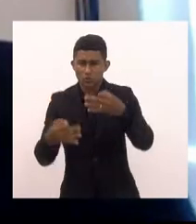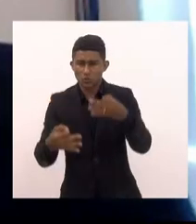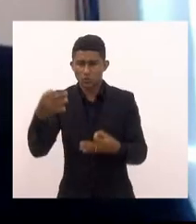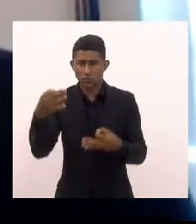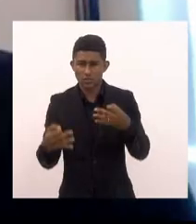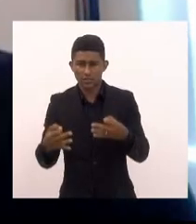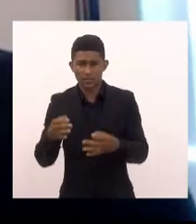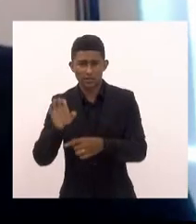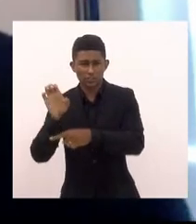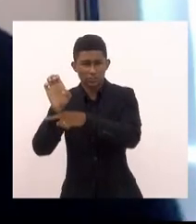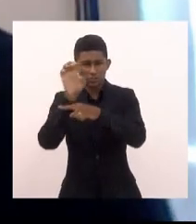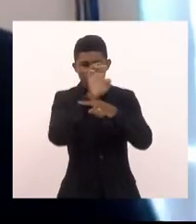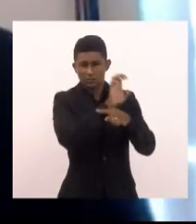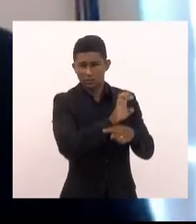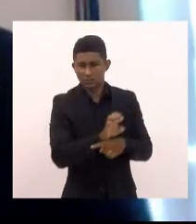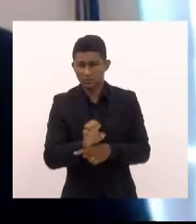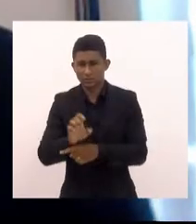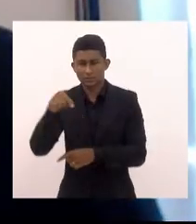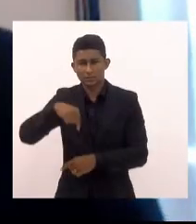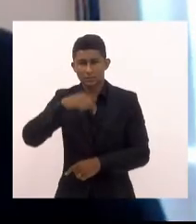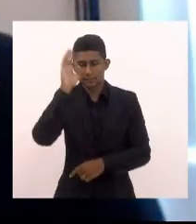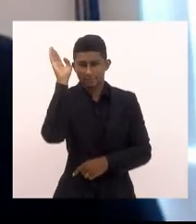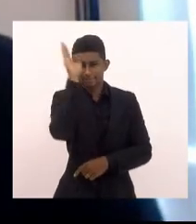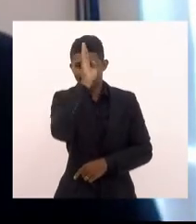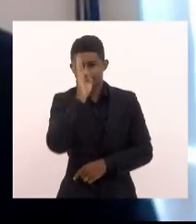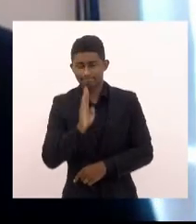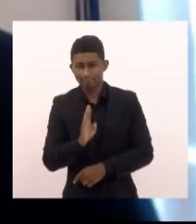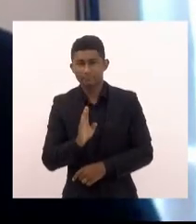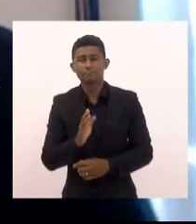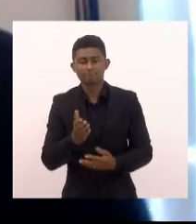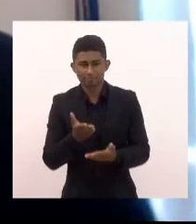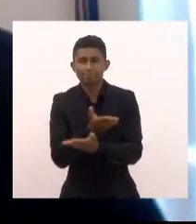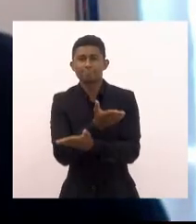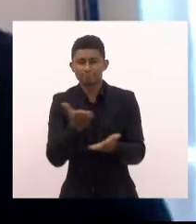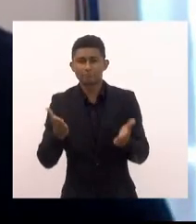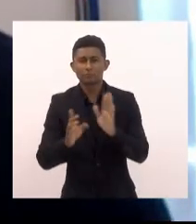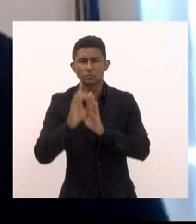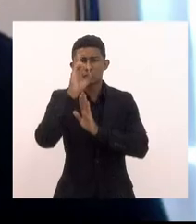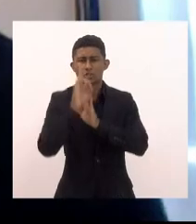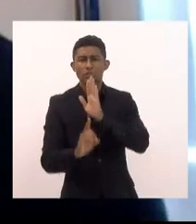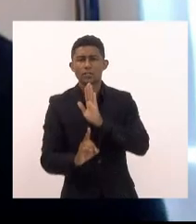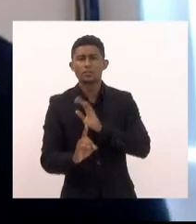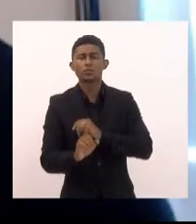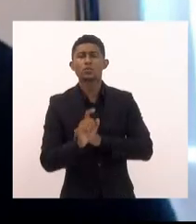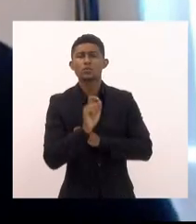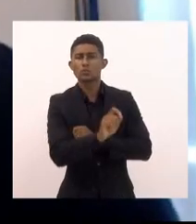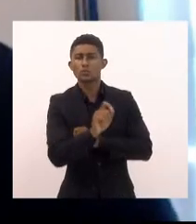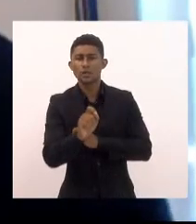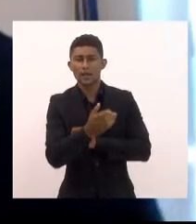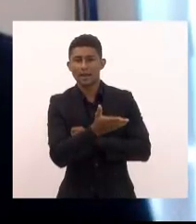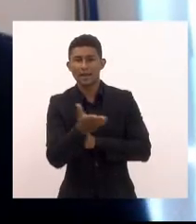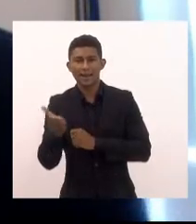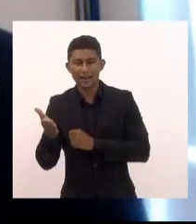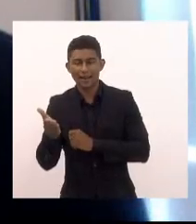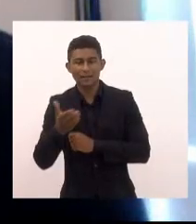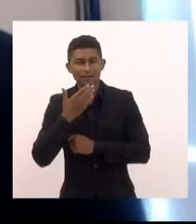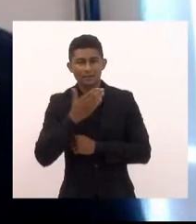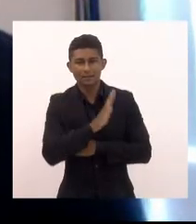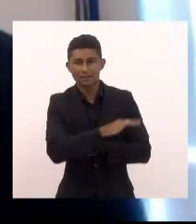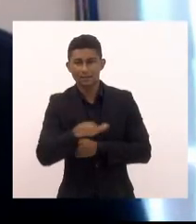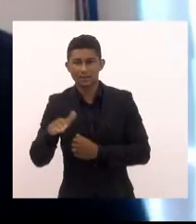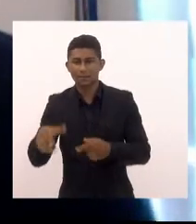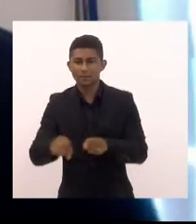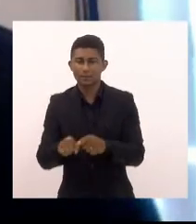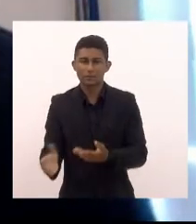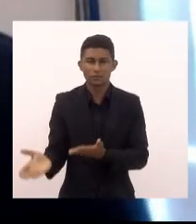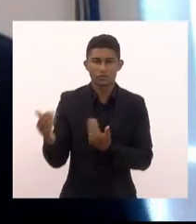estados brasileiros, colocando que é, sim, direito da criança e do adolescente ter acesso à vacina e que os pais